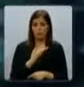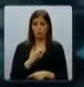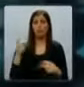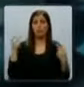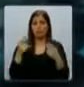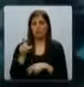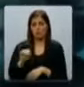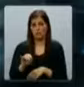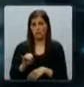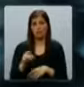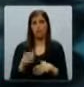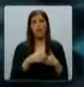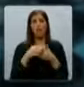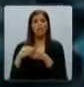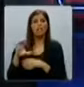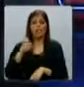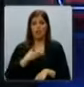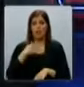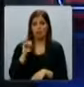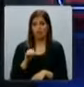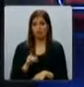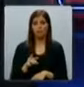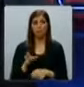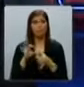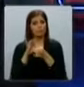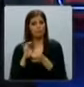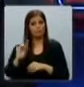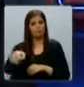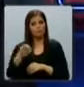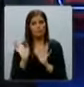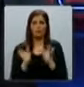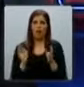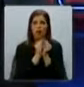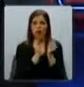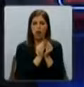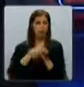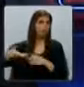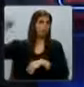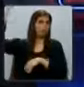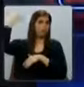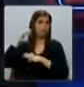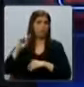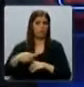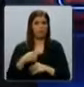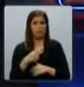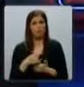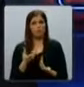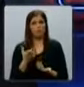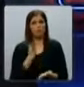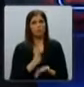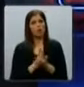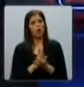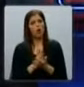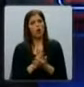críticos da lideranças entrevista à Coligação deveria estar já fechada há bastante tempo tem que ser muito mais do que um